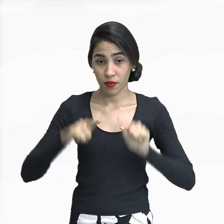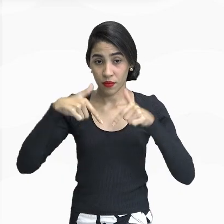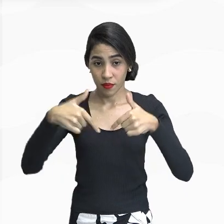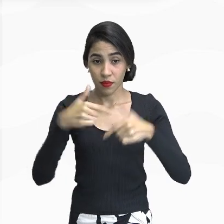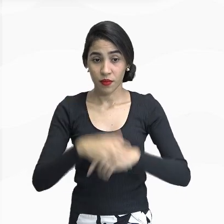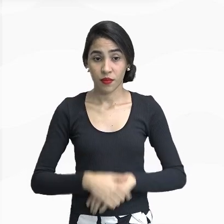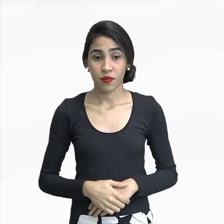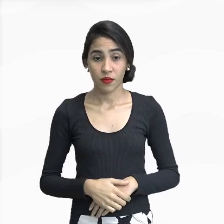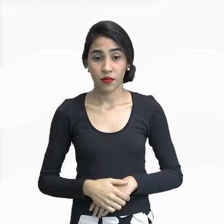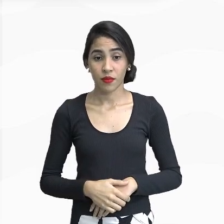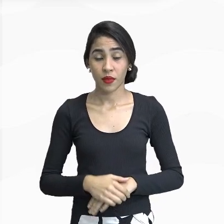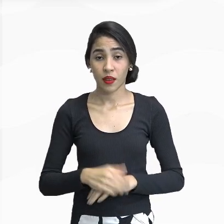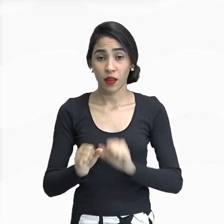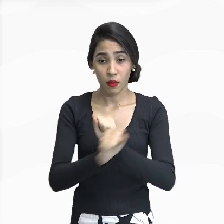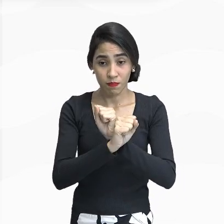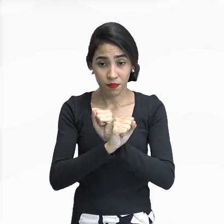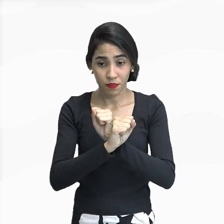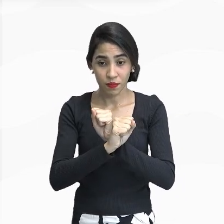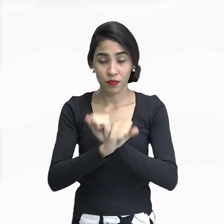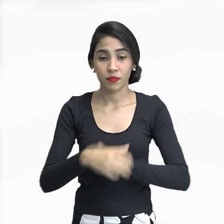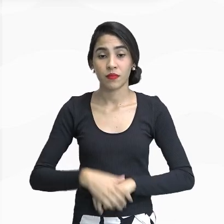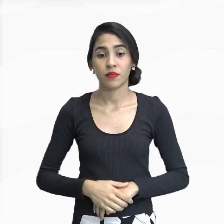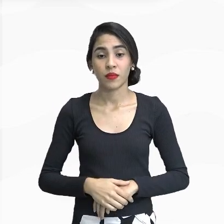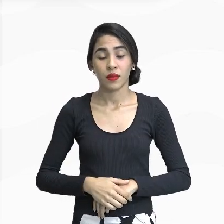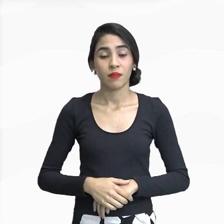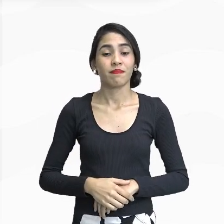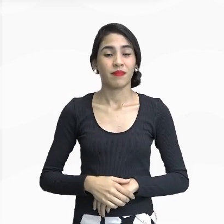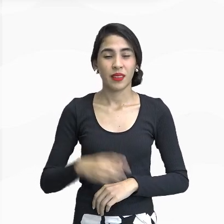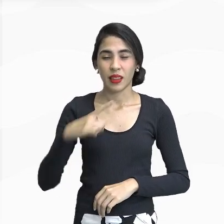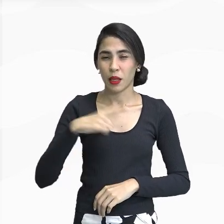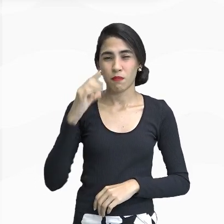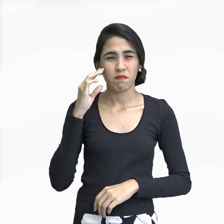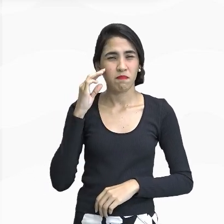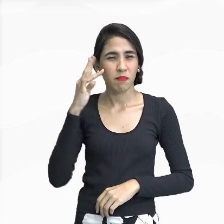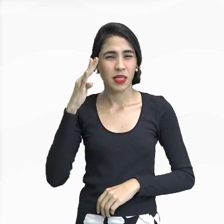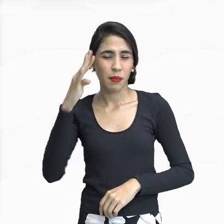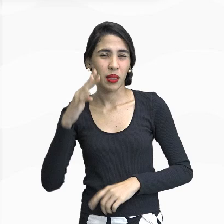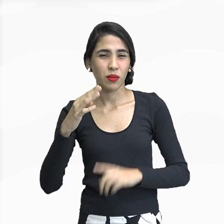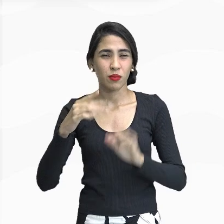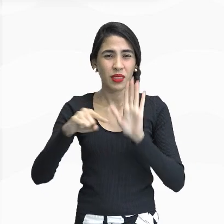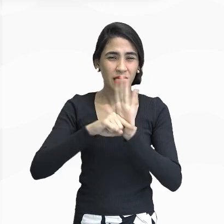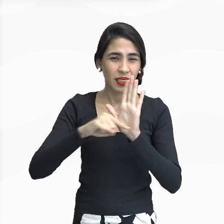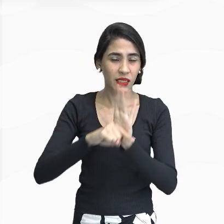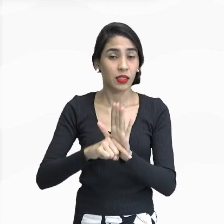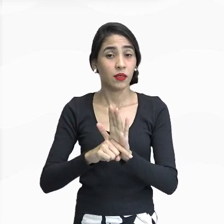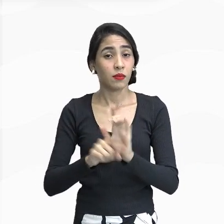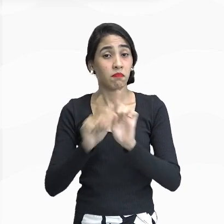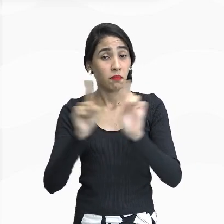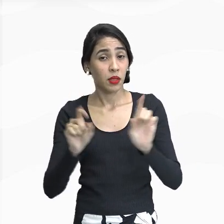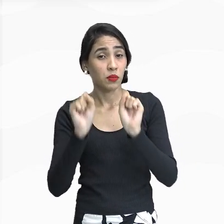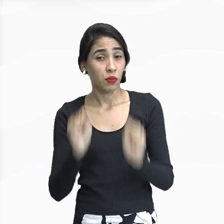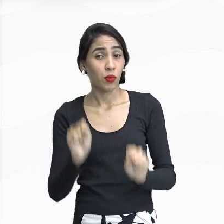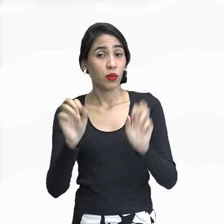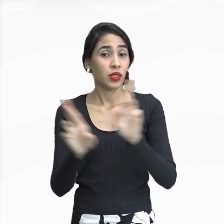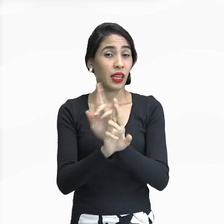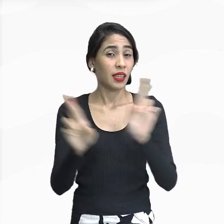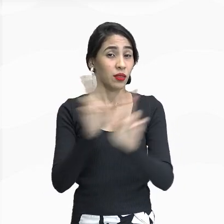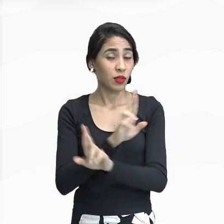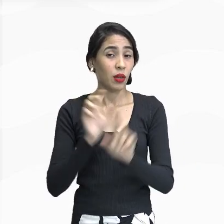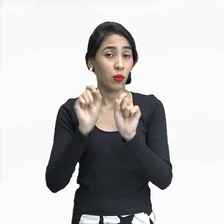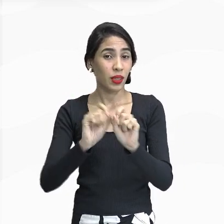à escravidão. Essa é uma prática negativa e que pode sim estar relacionada